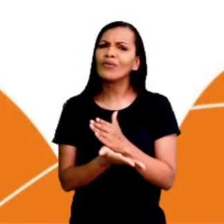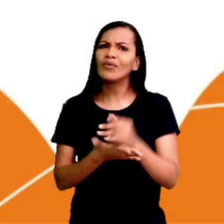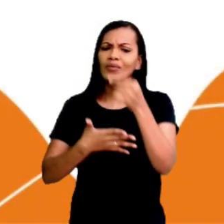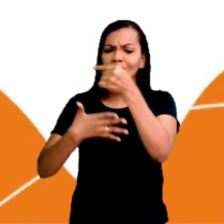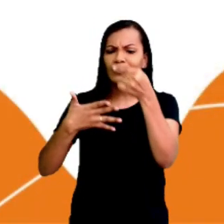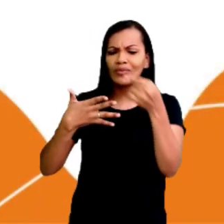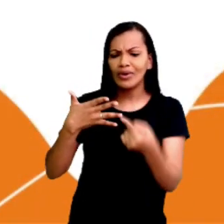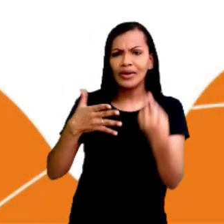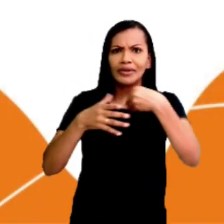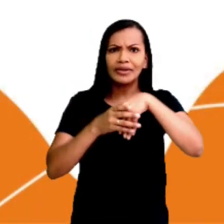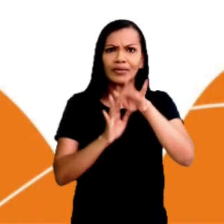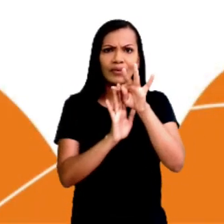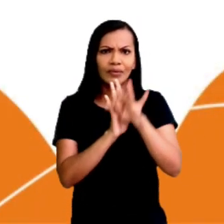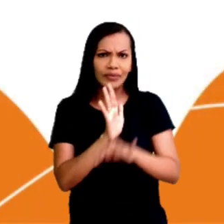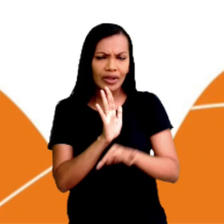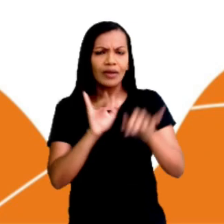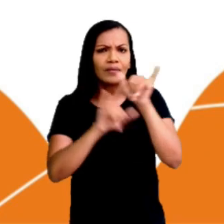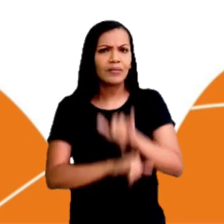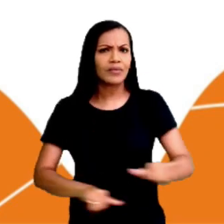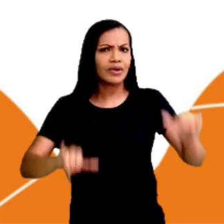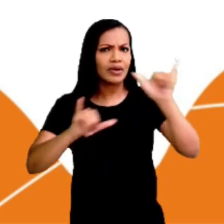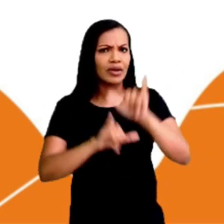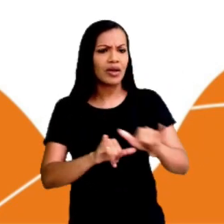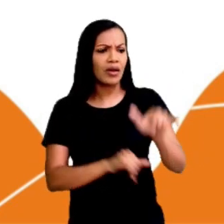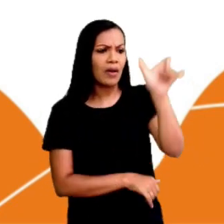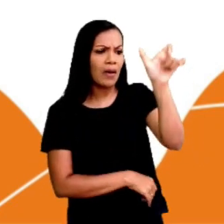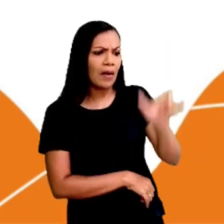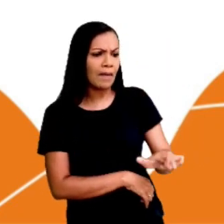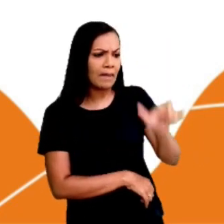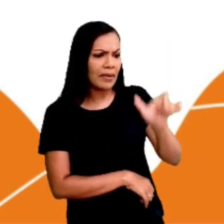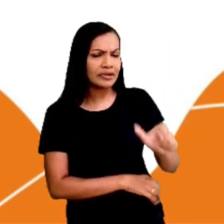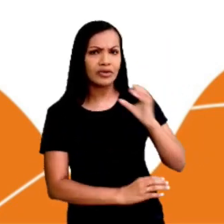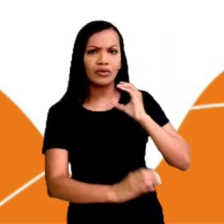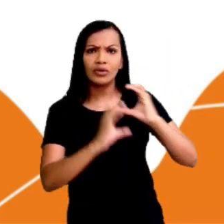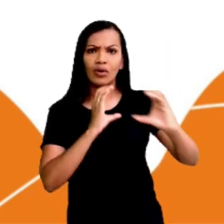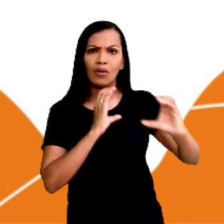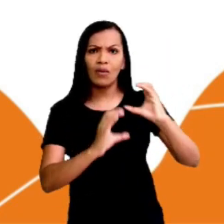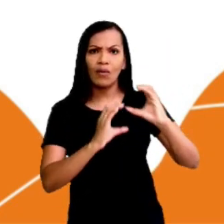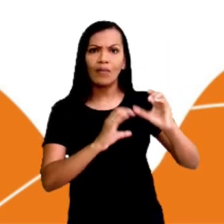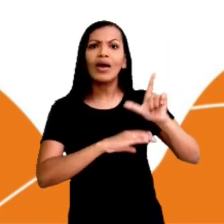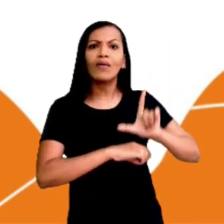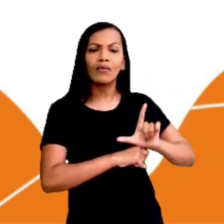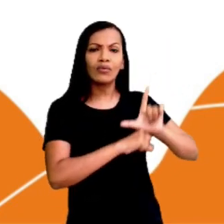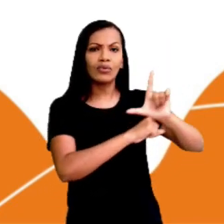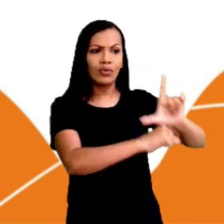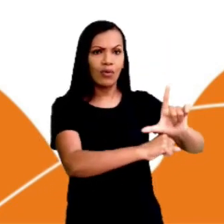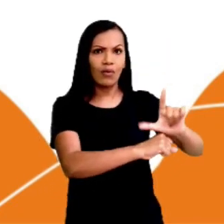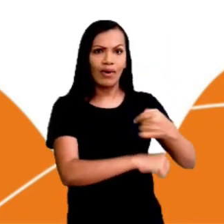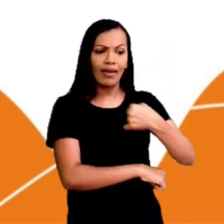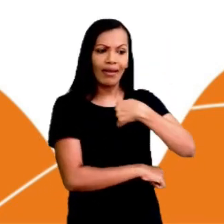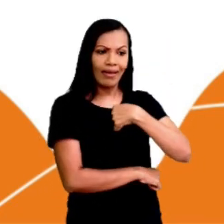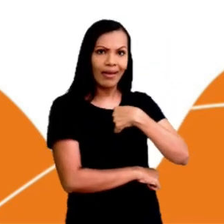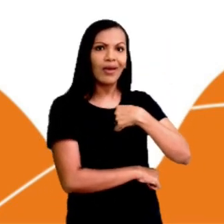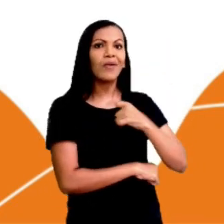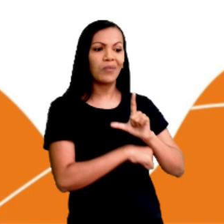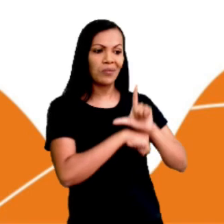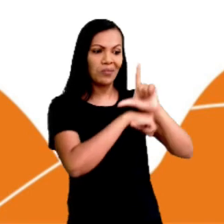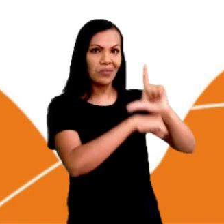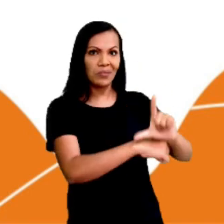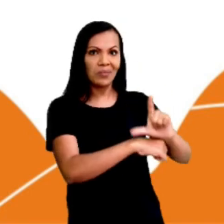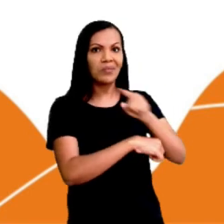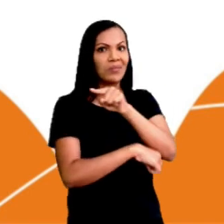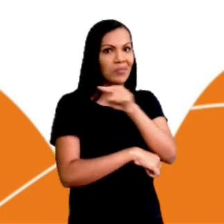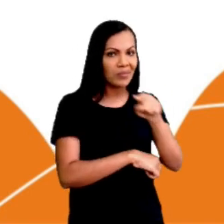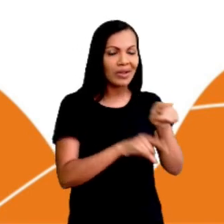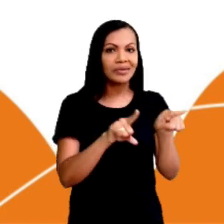texto que fornecem informações sobre a pessoa que está se comunicando que é o locutor eu aqui ó sou locutor